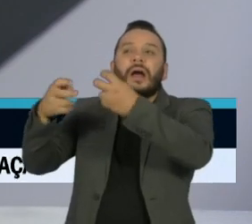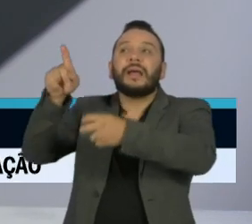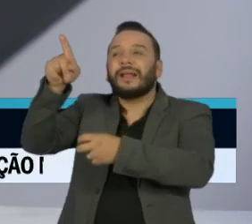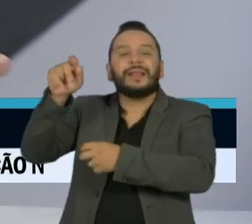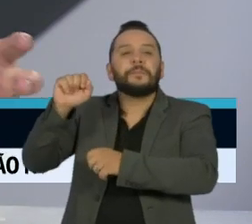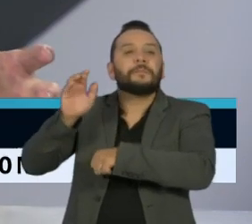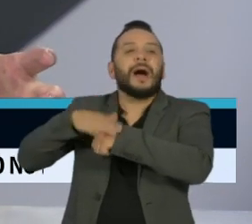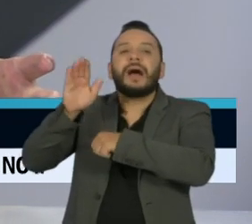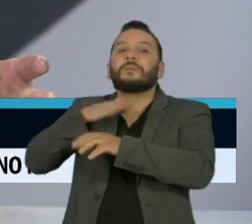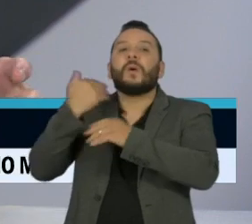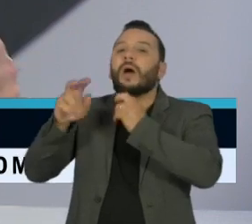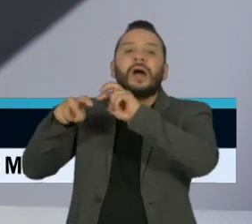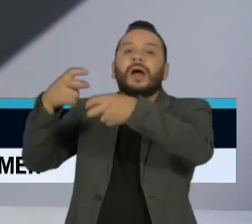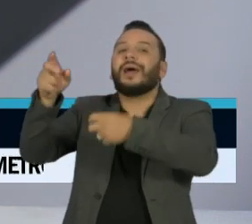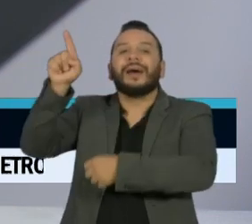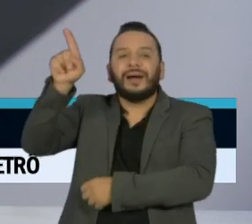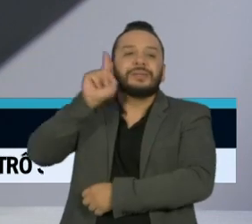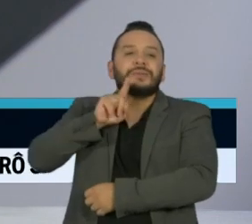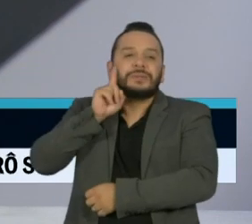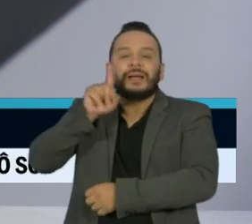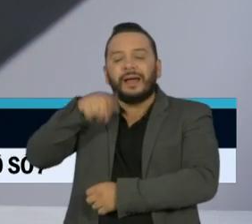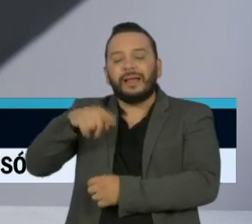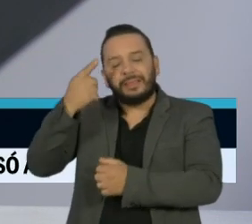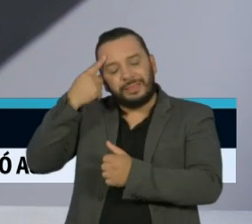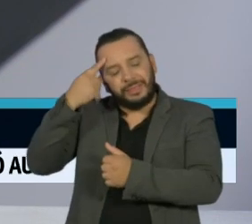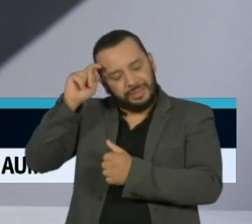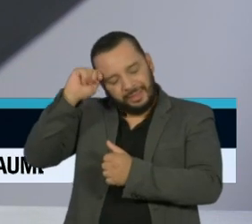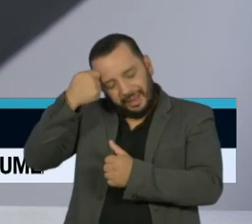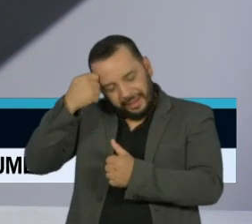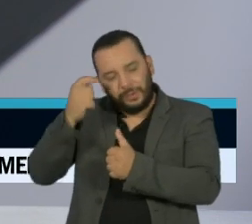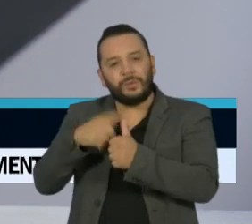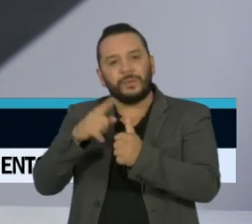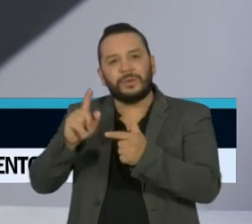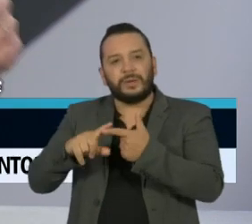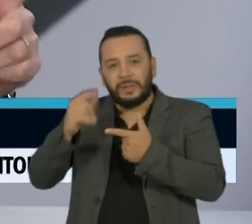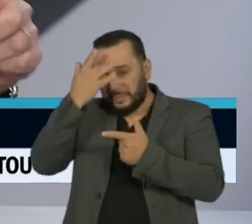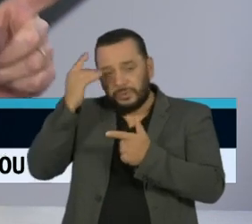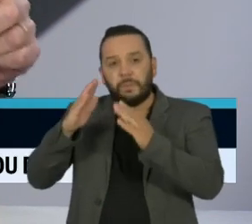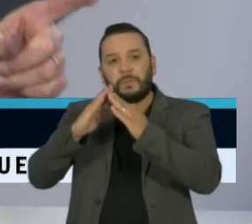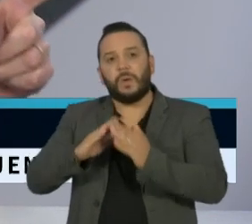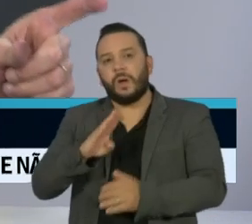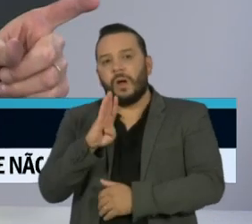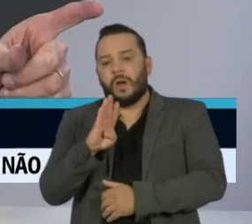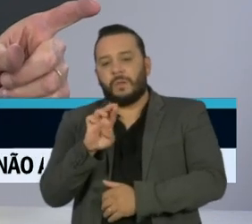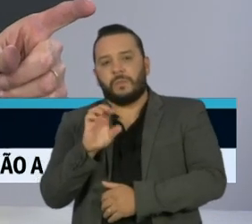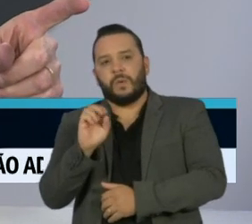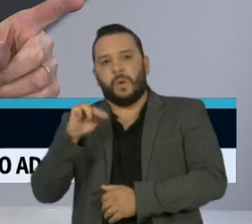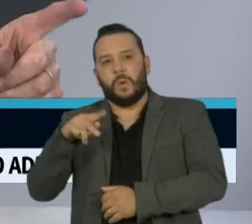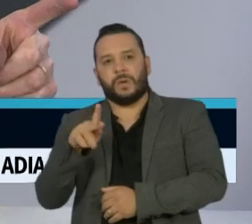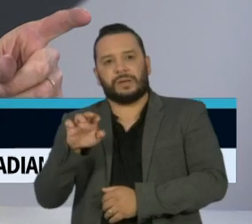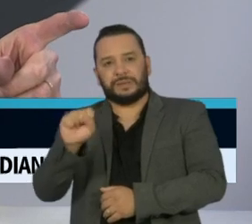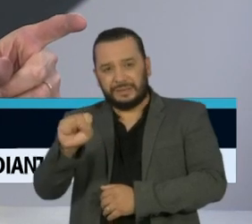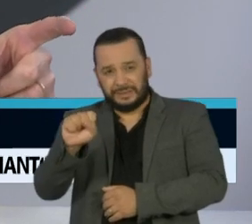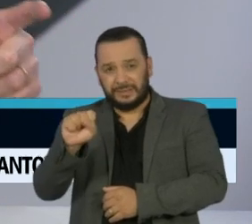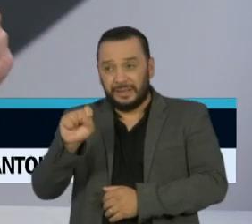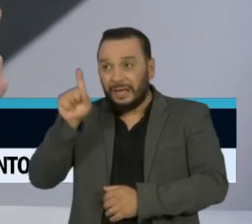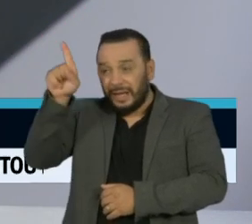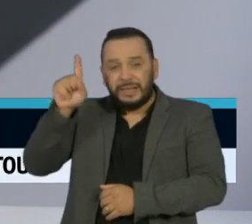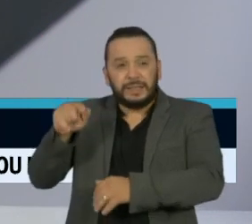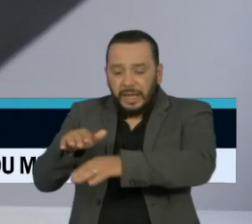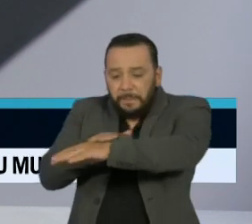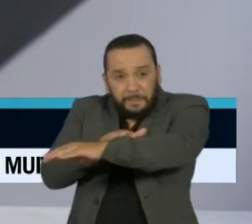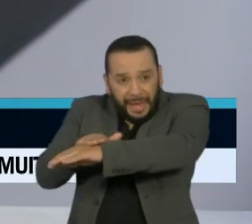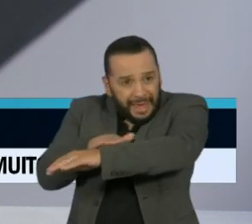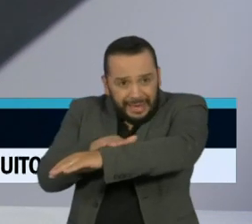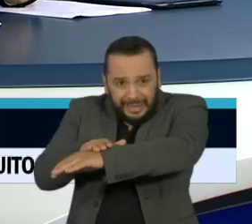morreu mais proporcionalmente foram os negros que moram no bronks e não é por causa da cor que eles morreram mais